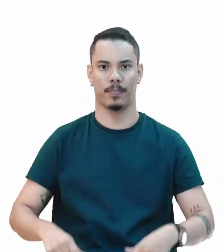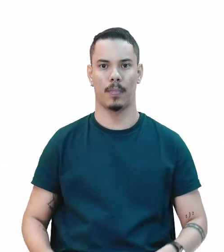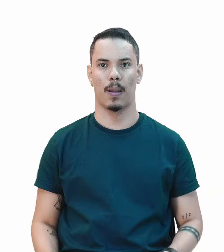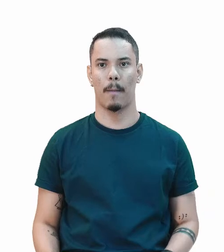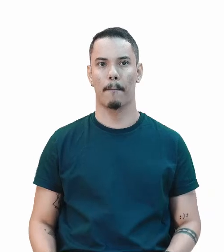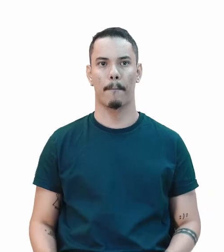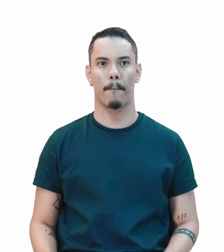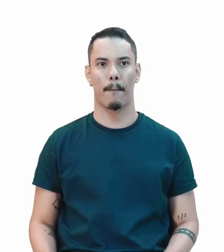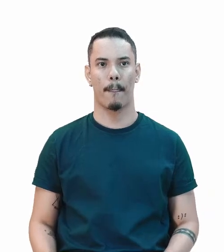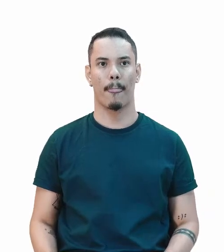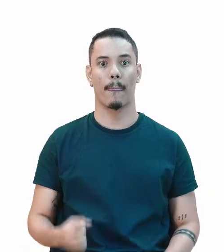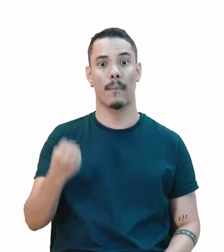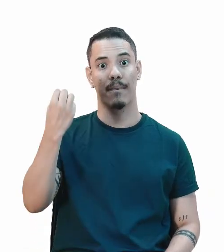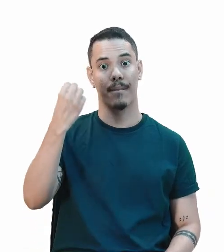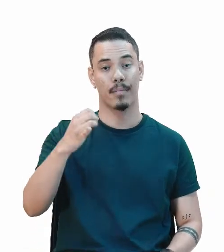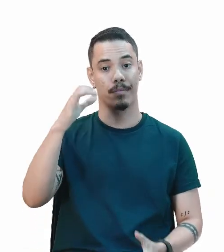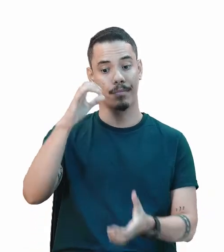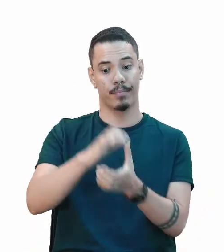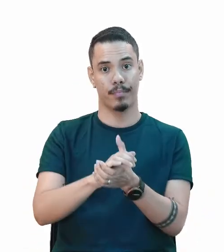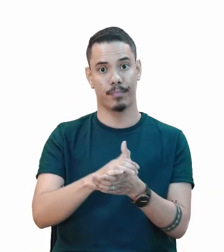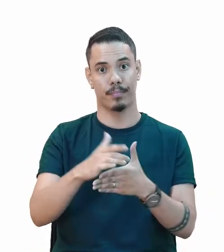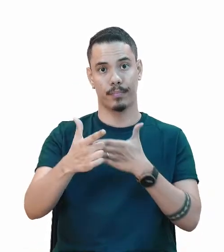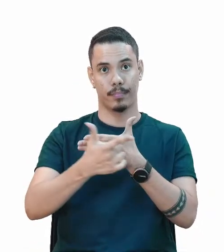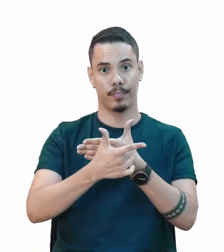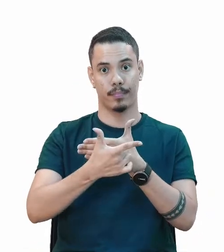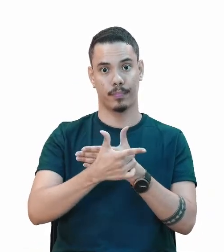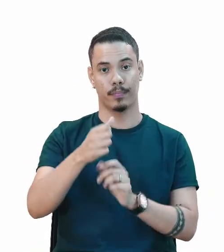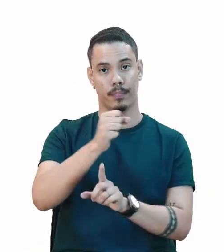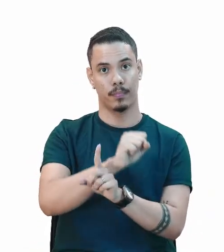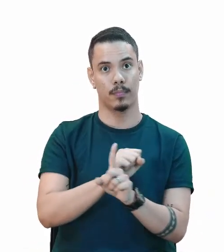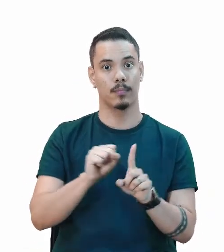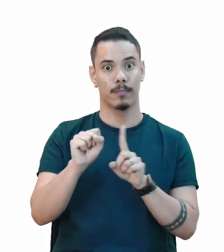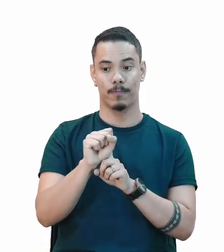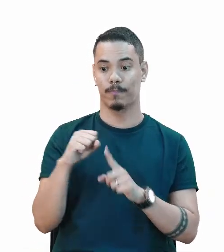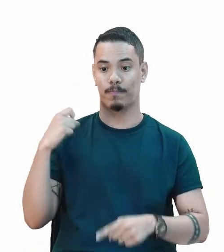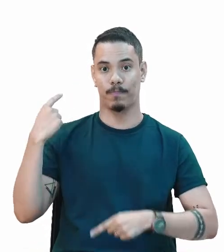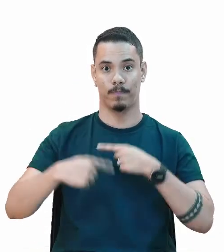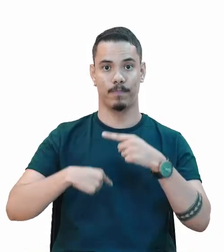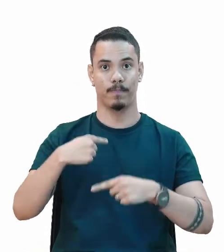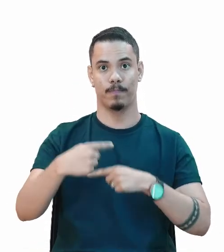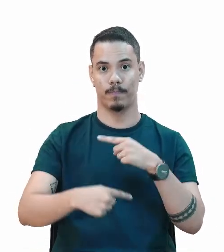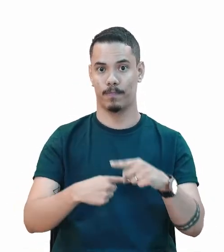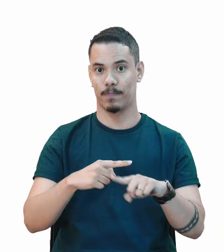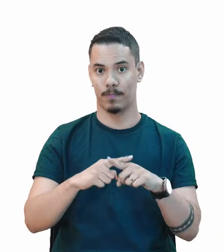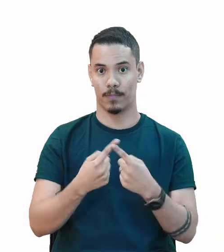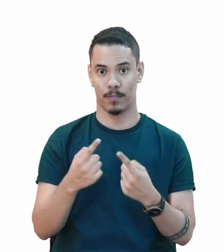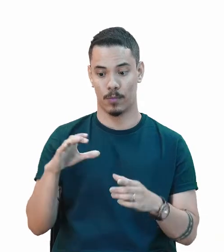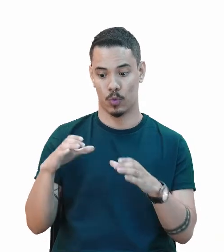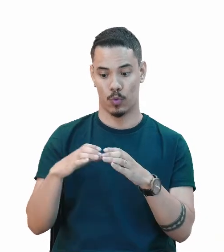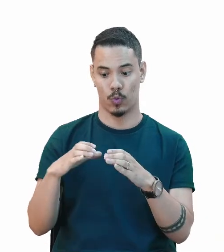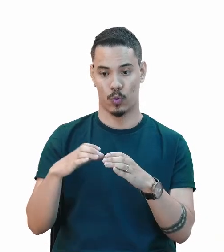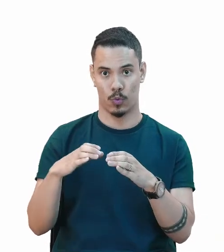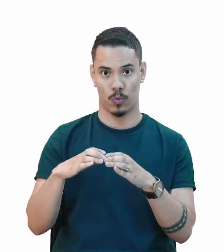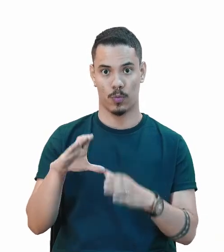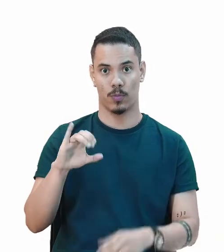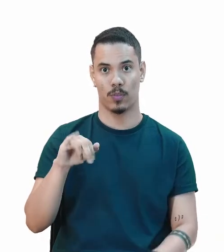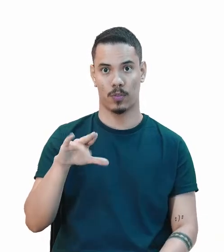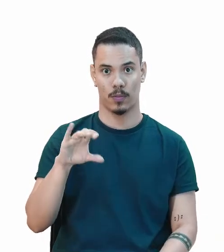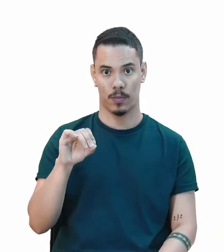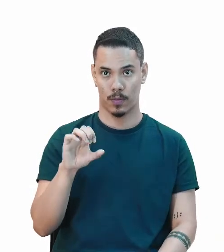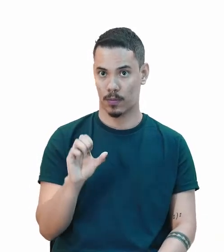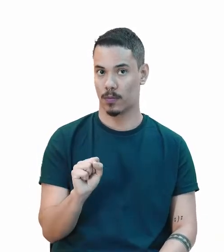se casar é um papel social tradicional que os cínicos,